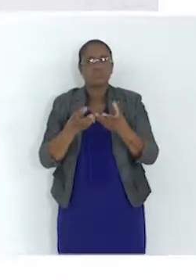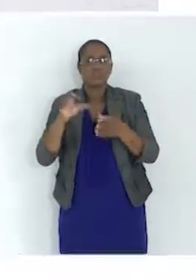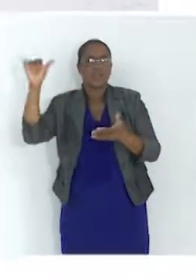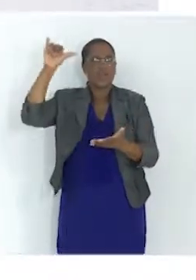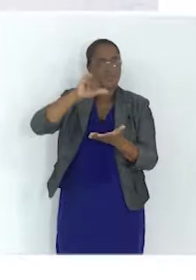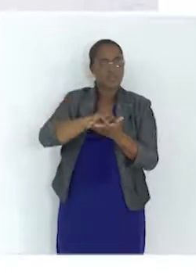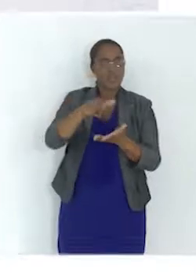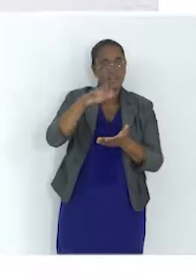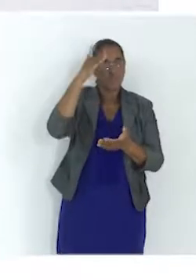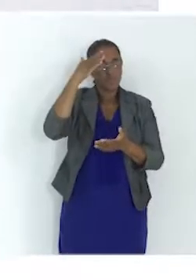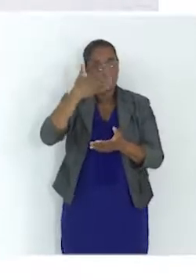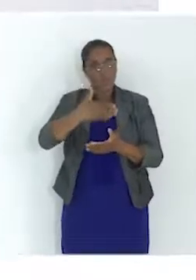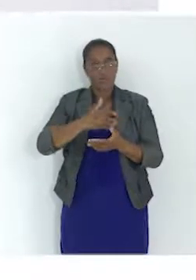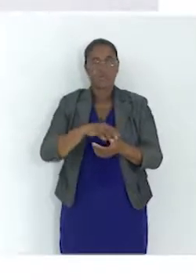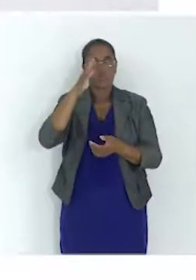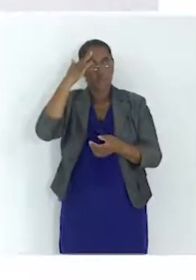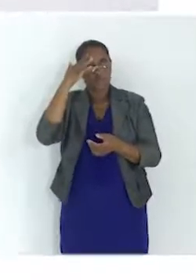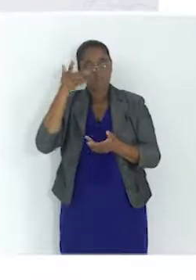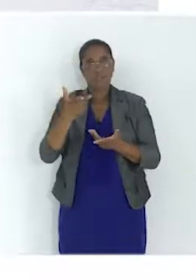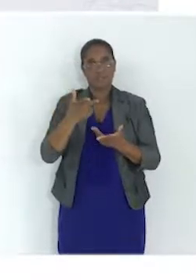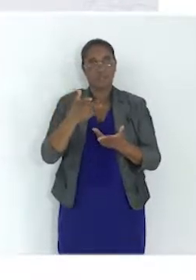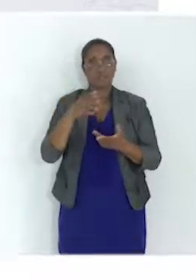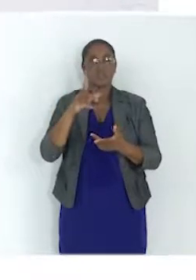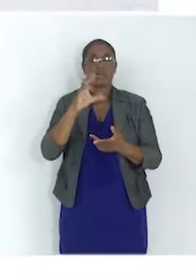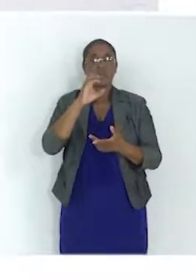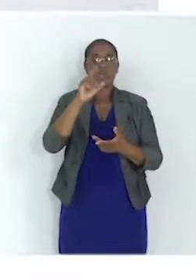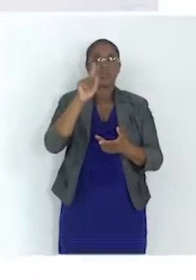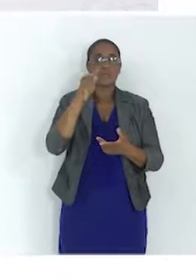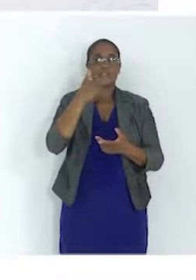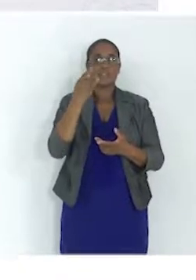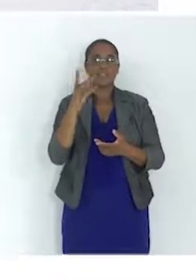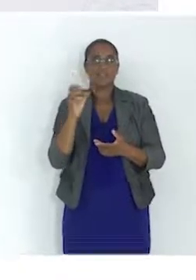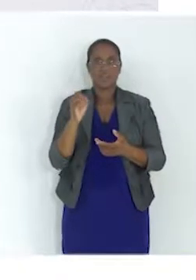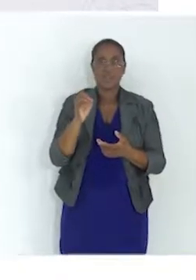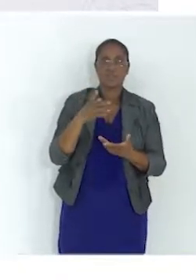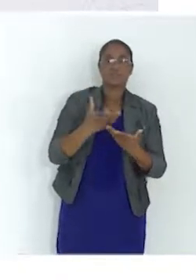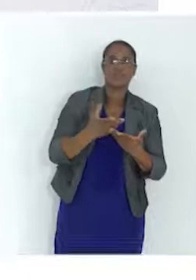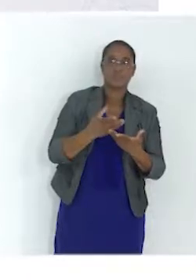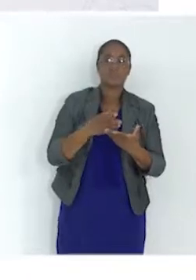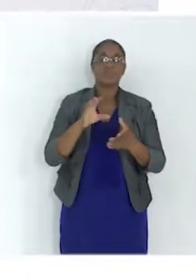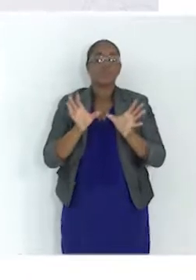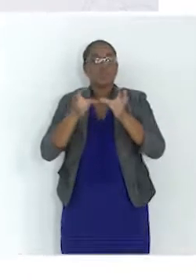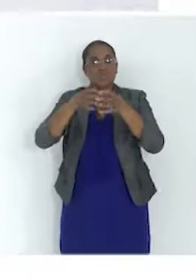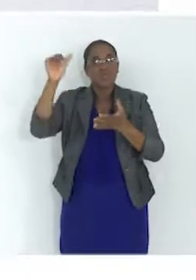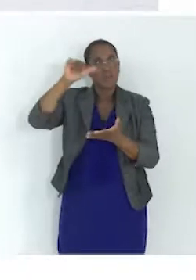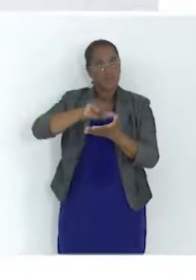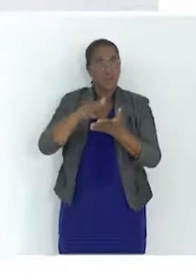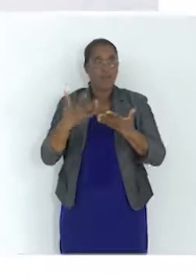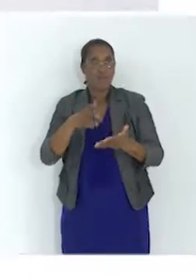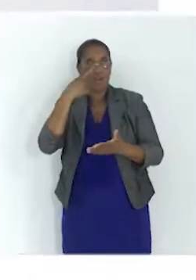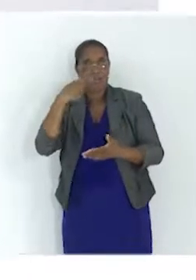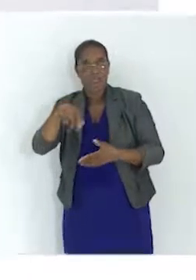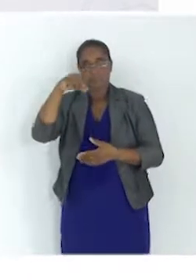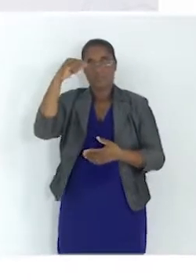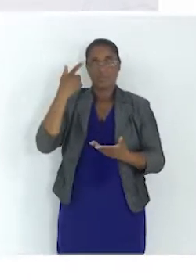esquadrilha, é o nome coletivo, corresponde a conjunto de aviões. Agora vamos lá com lápis de carvão e com o caderno. Vamos, vocês só